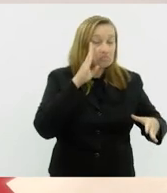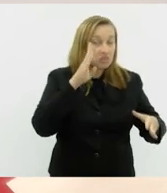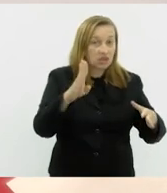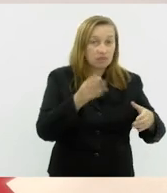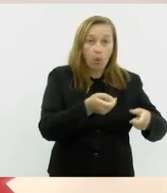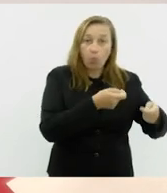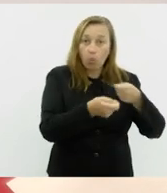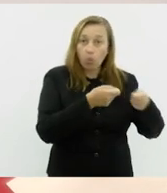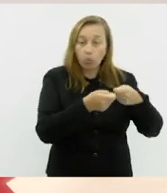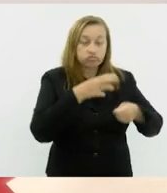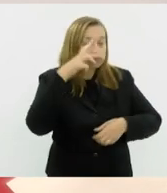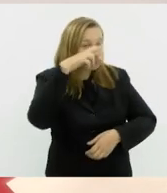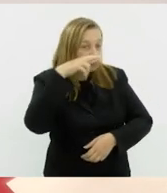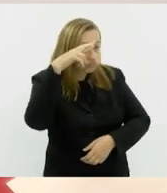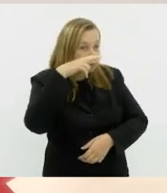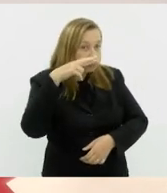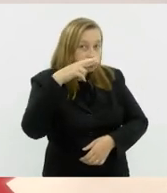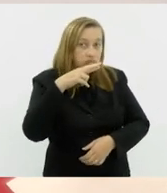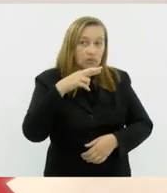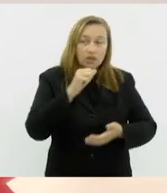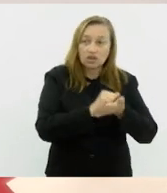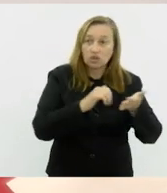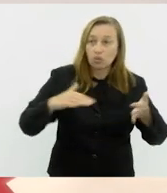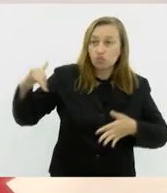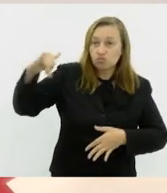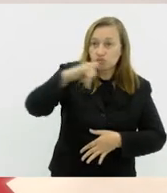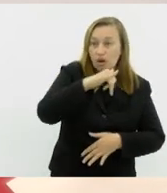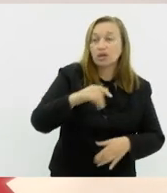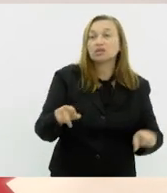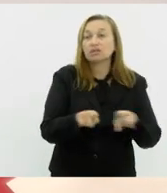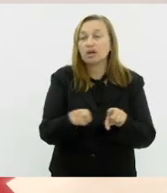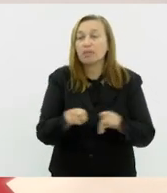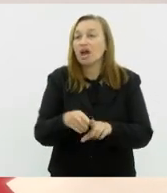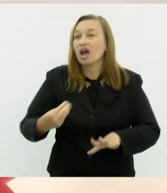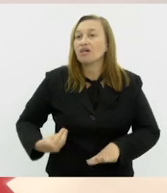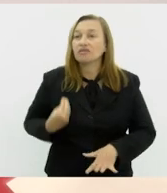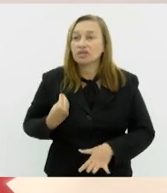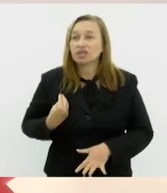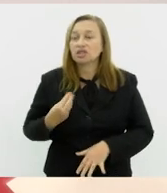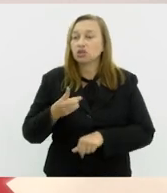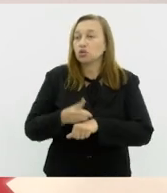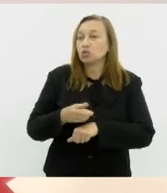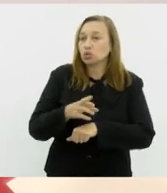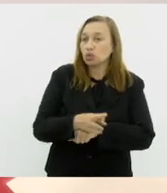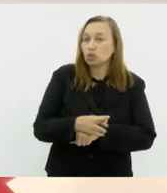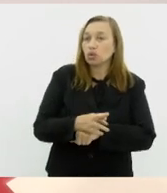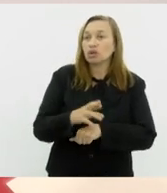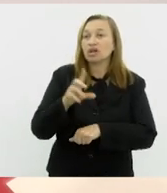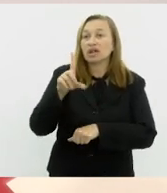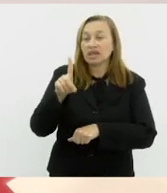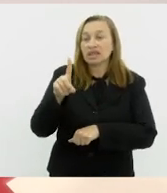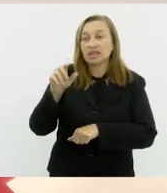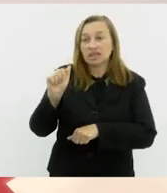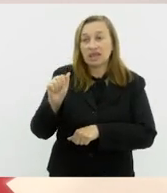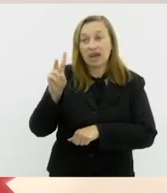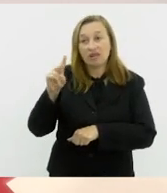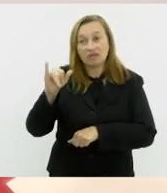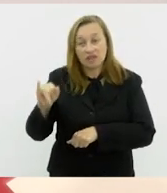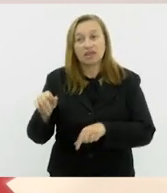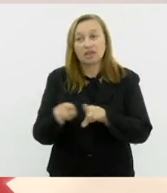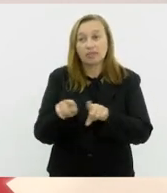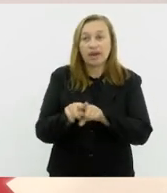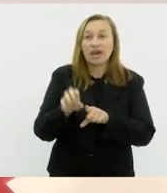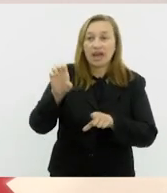regulador, fiscalizador, né, da atividade aérea. Estou sugerindo, então, a presença dos doutores Davi e